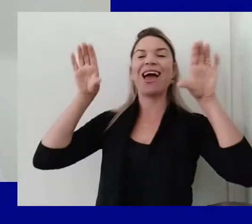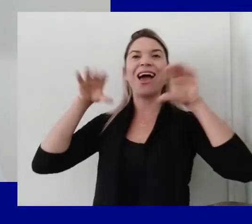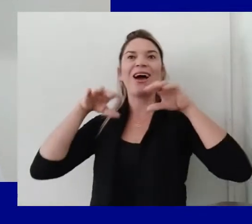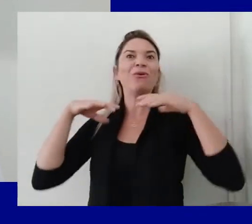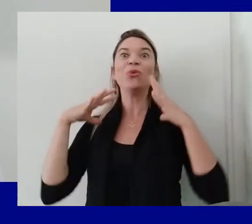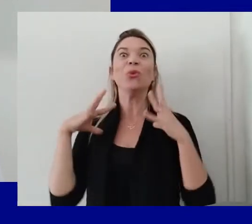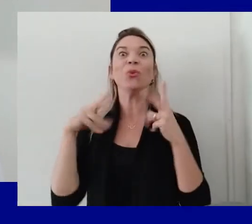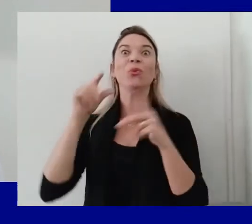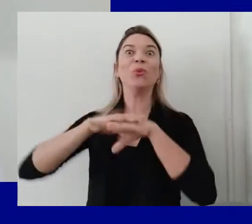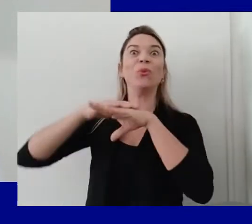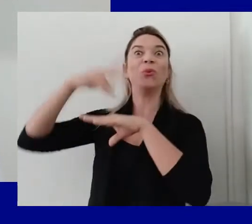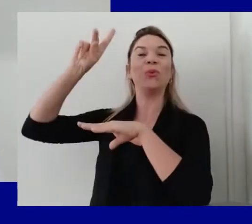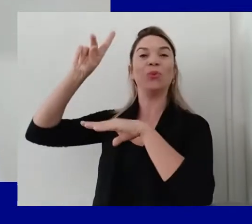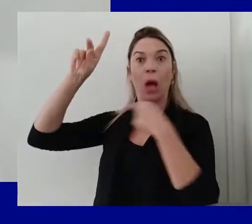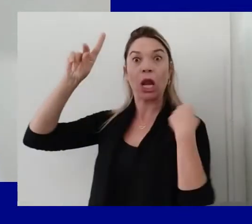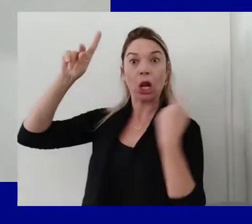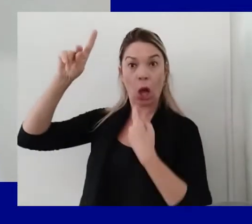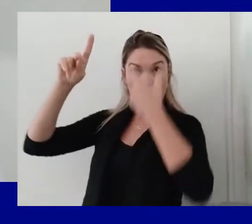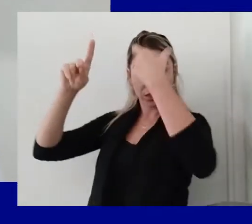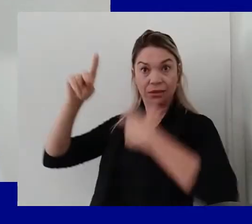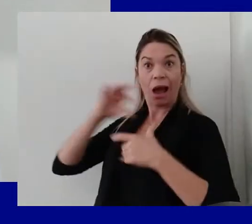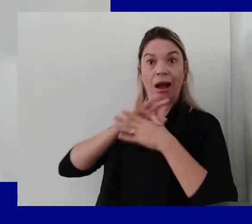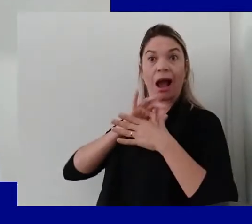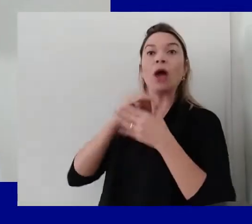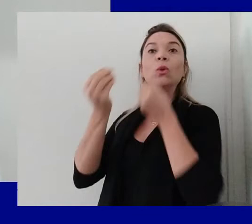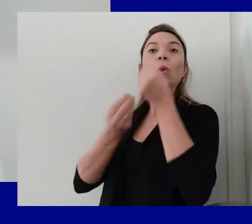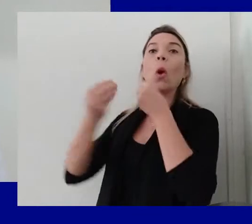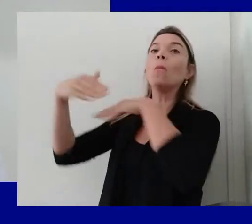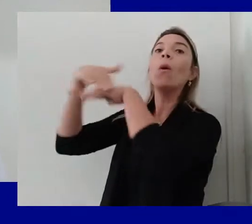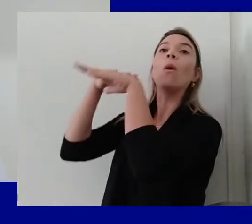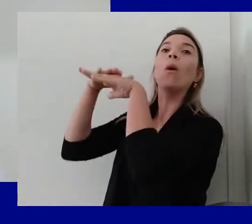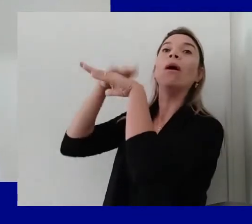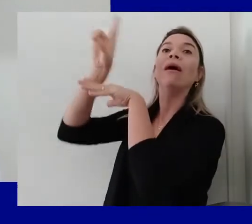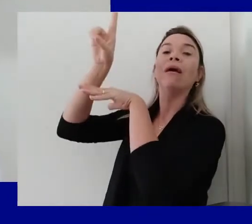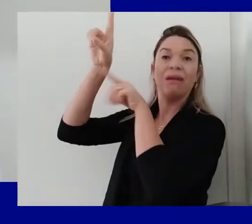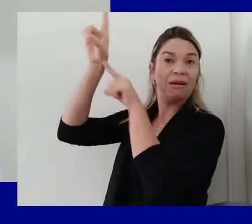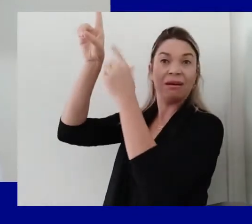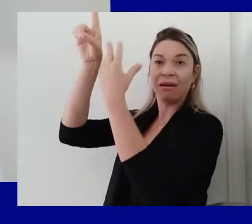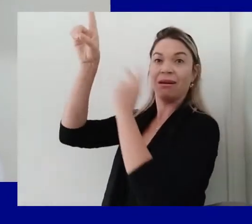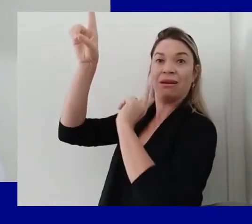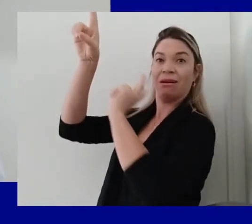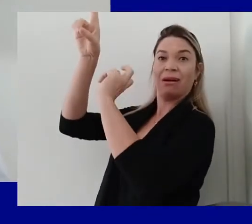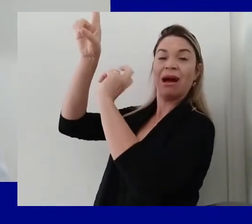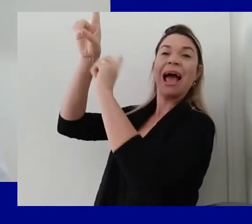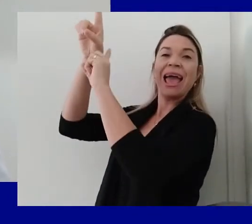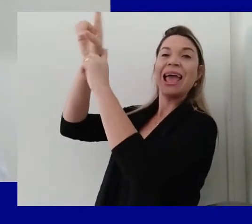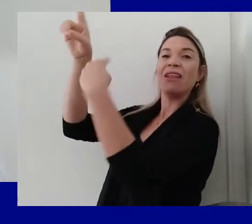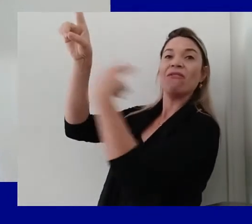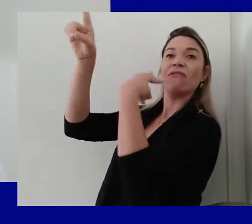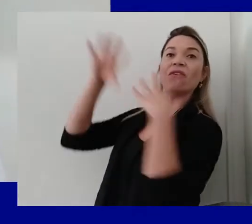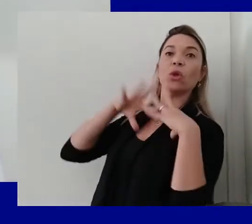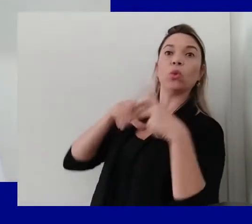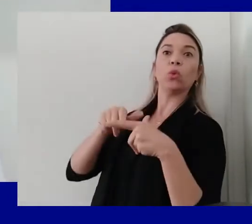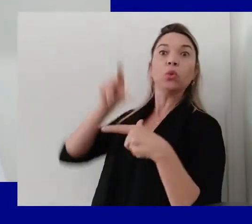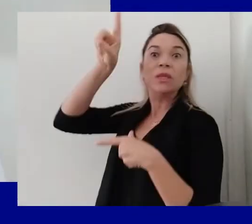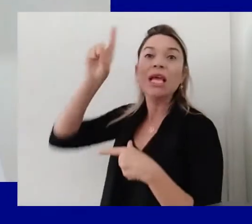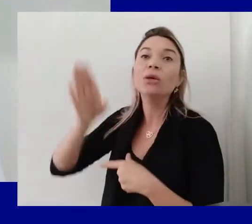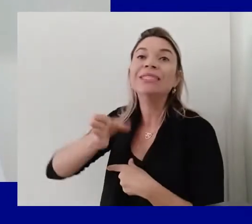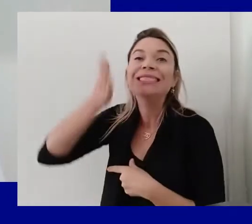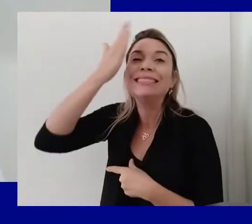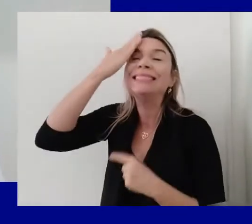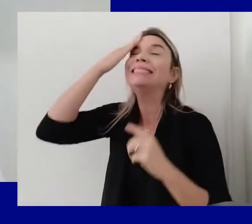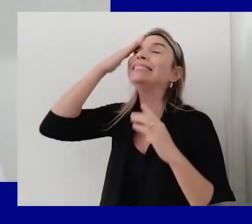com ele. Mas o que nós poderíamos dizer que ele já não saiba? Ele é onisciente. Jesus levou em conta